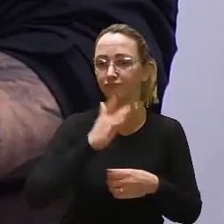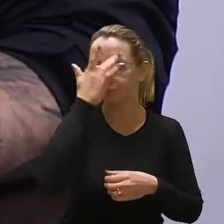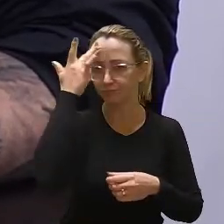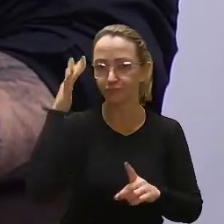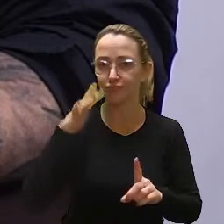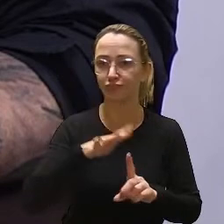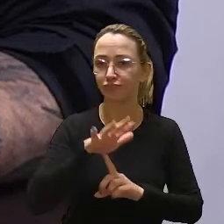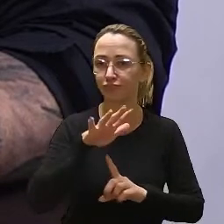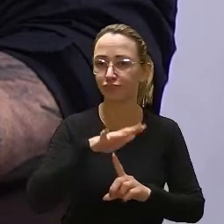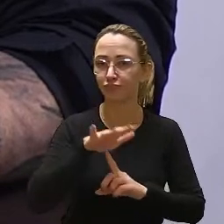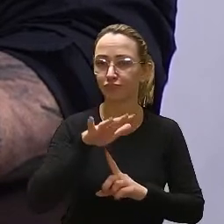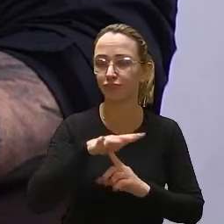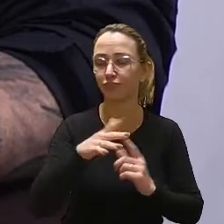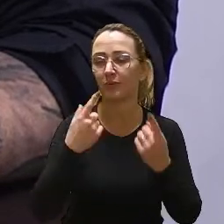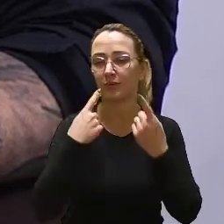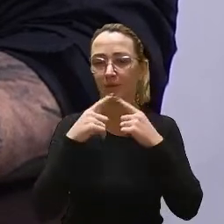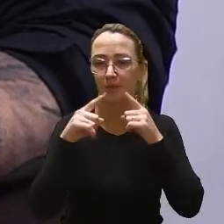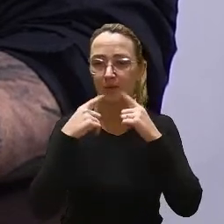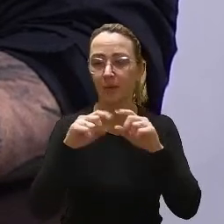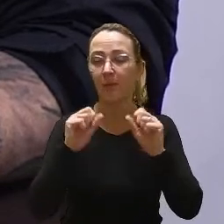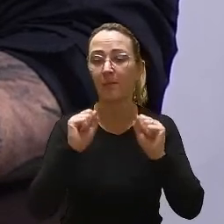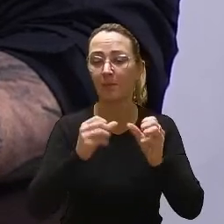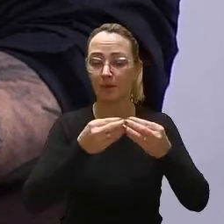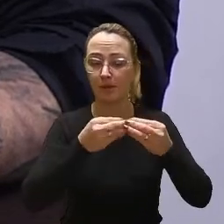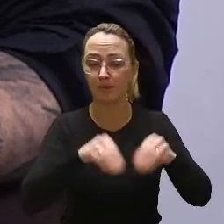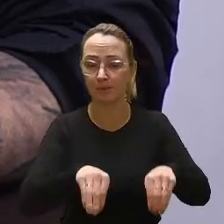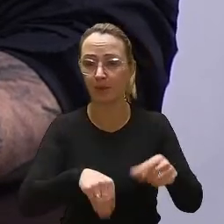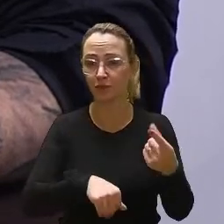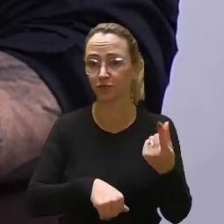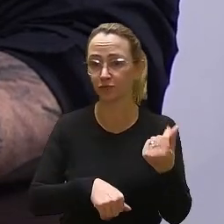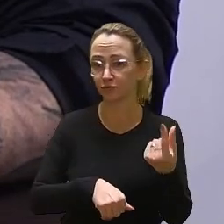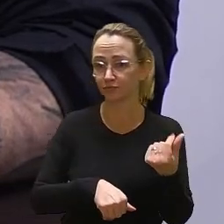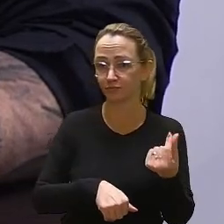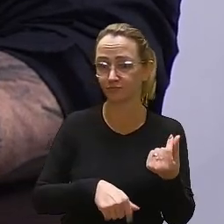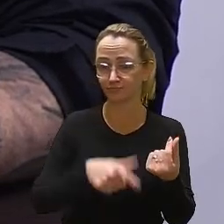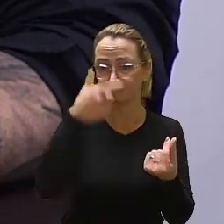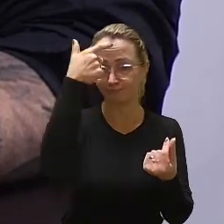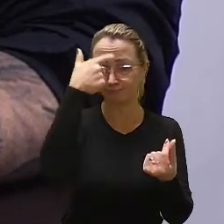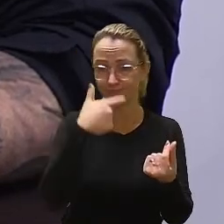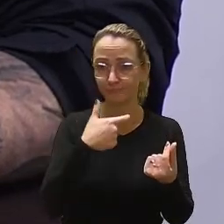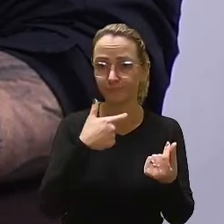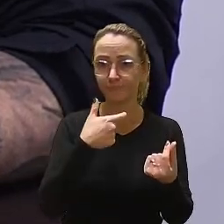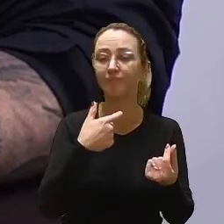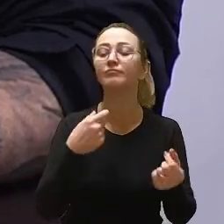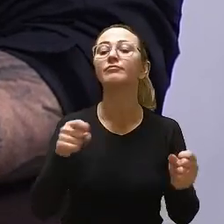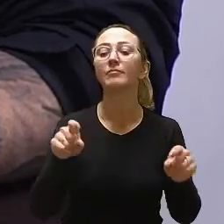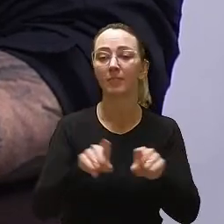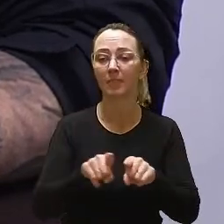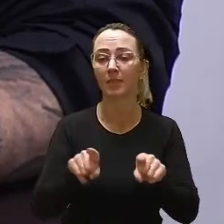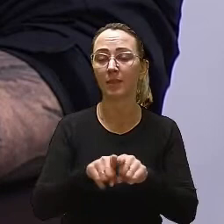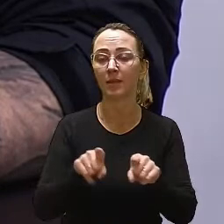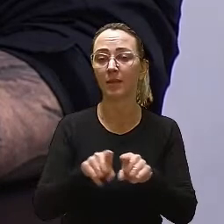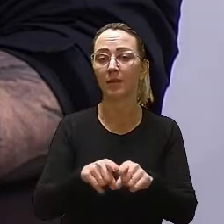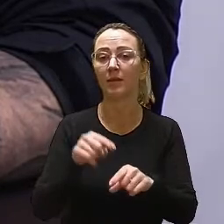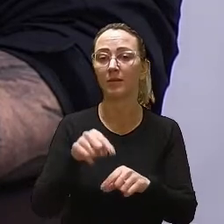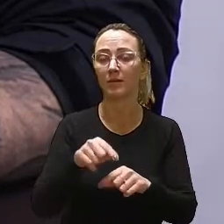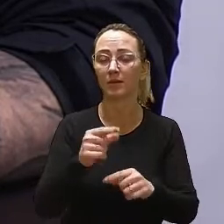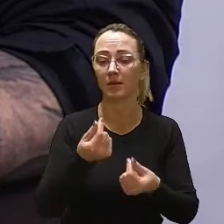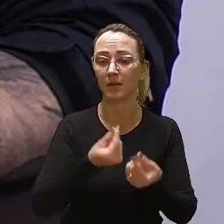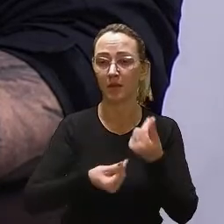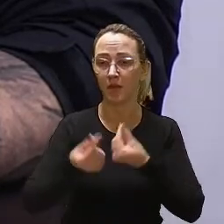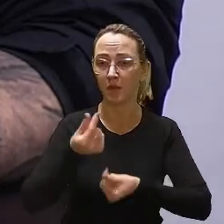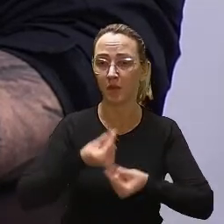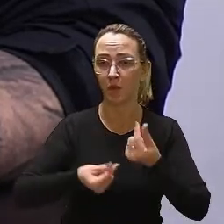que, além de causar o prejuízo financeiro para a vítima, deixa desse dinheiro movimentar a economia do